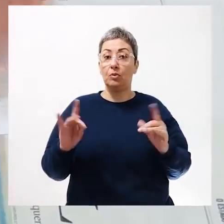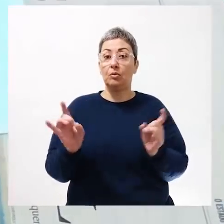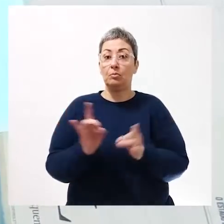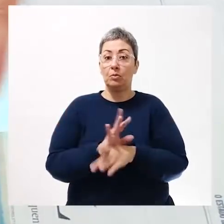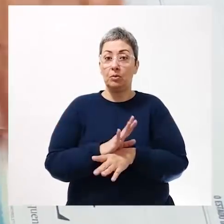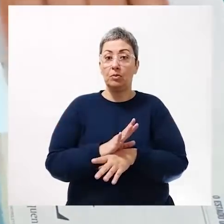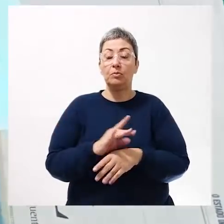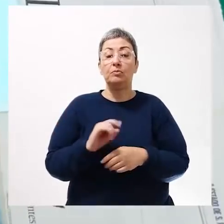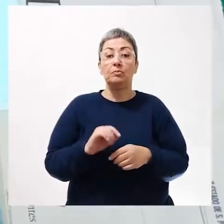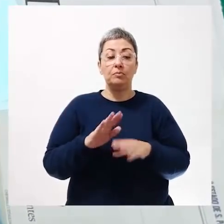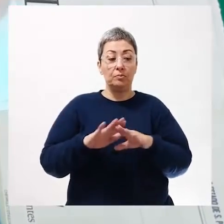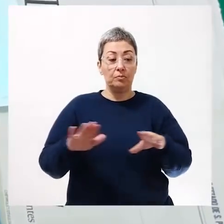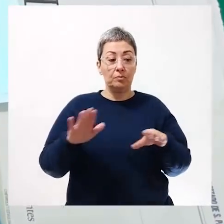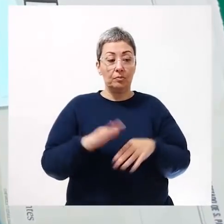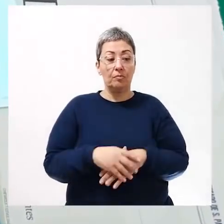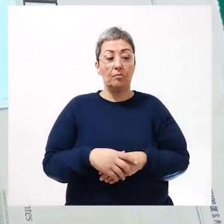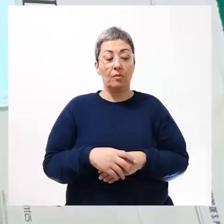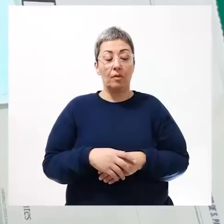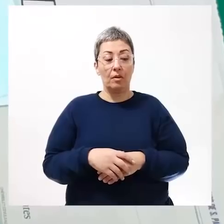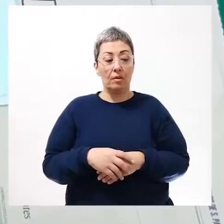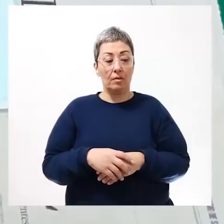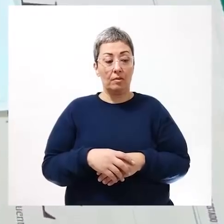Colou, passa a mãozinha.